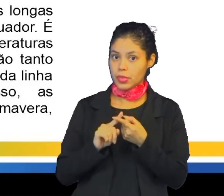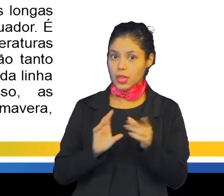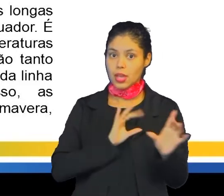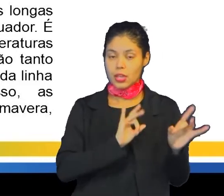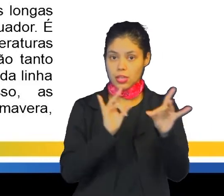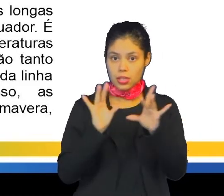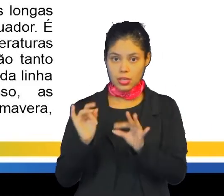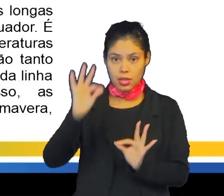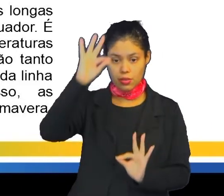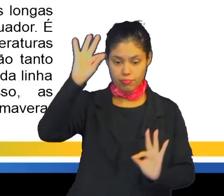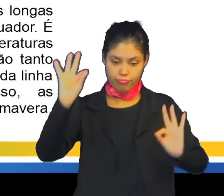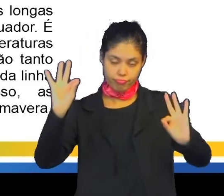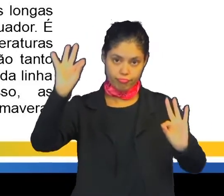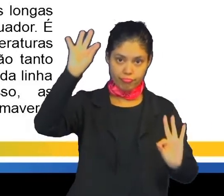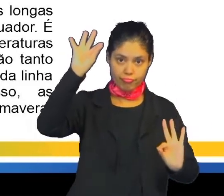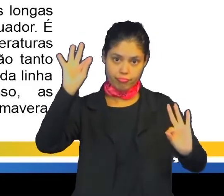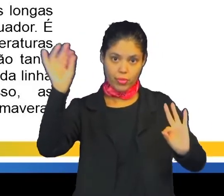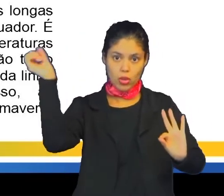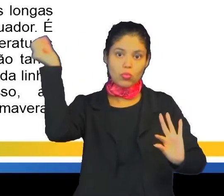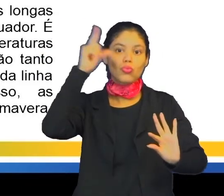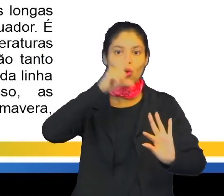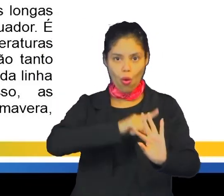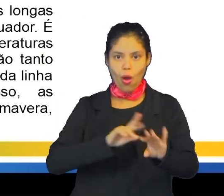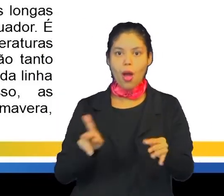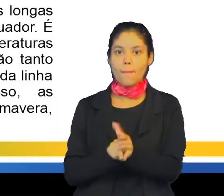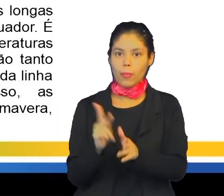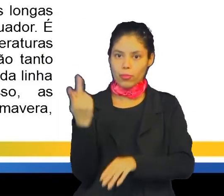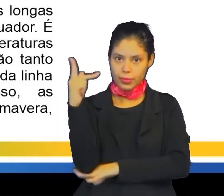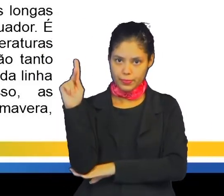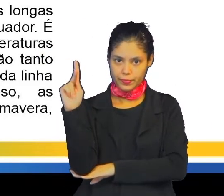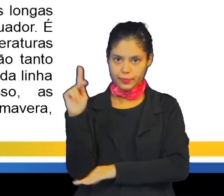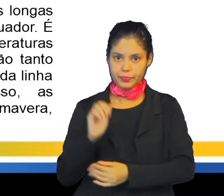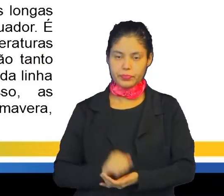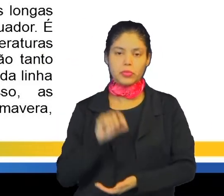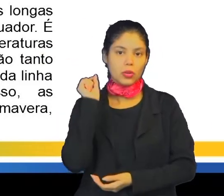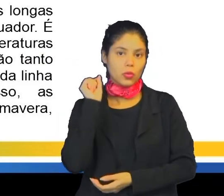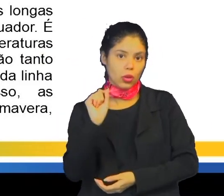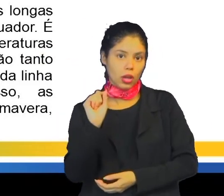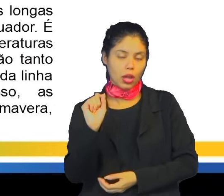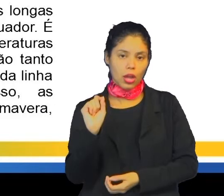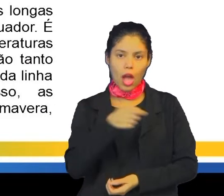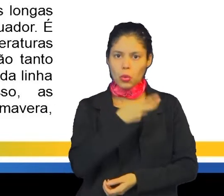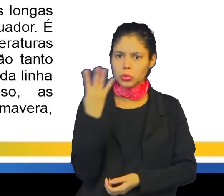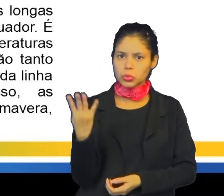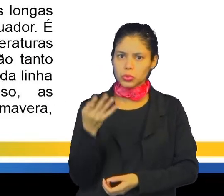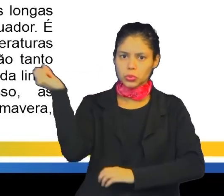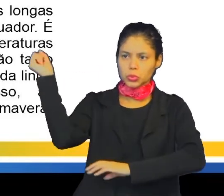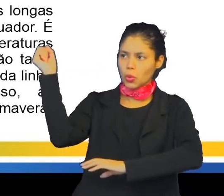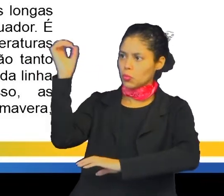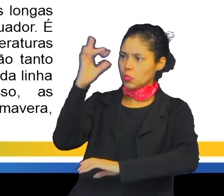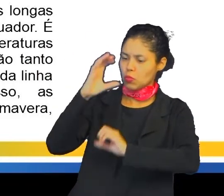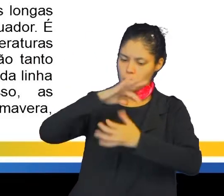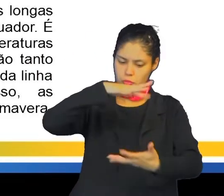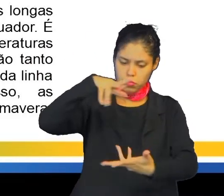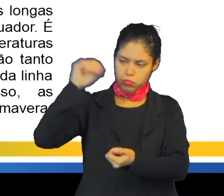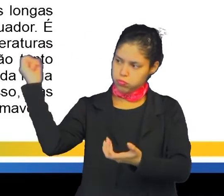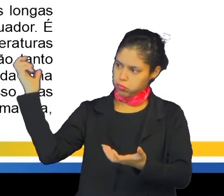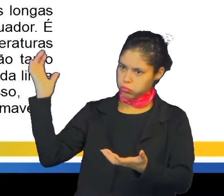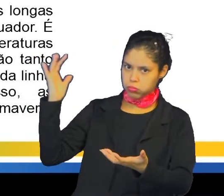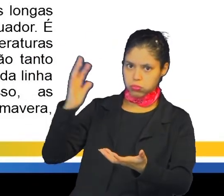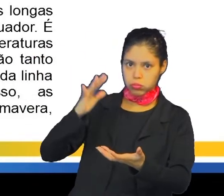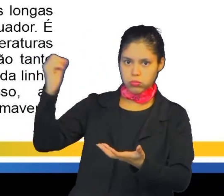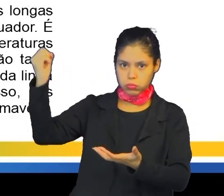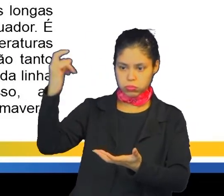da posição de cada hemisfério que ocupa em relação ao Sol naquele período O que determina a quantidade de radiação solar que está recebendo